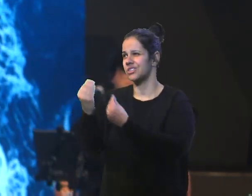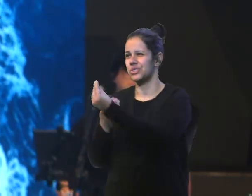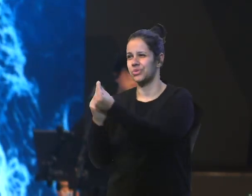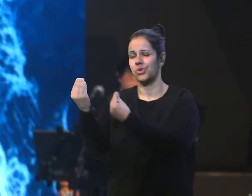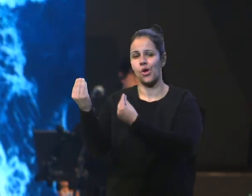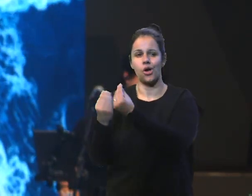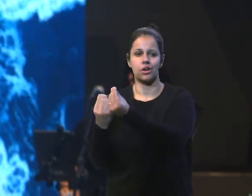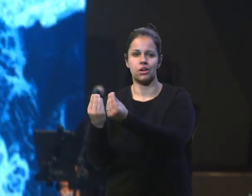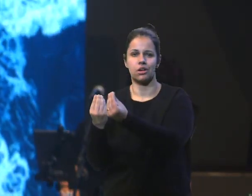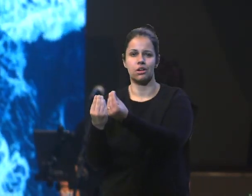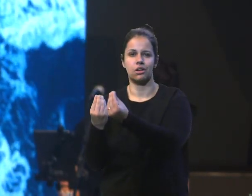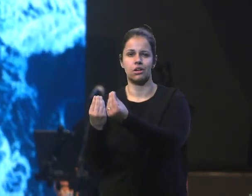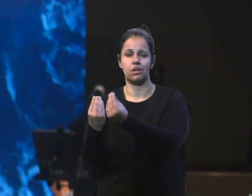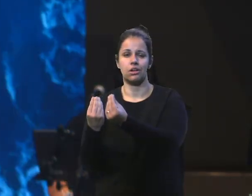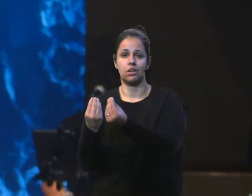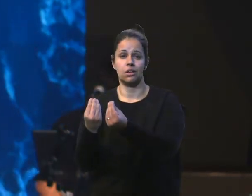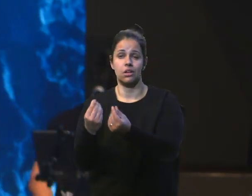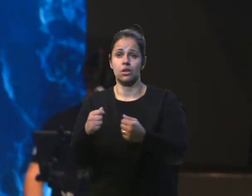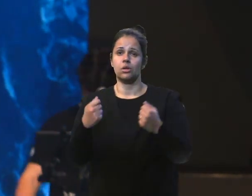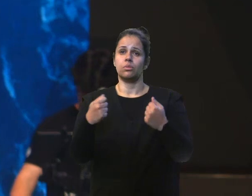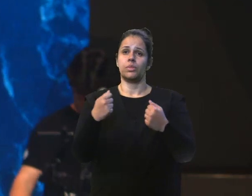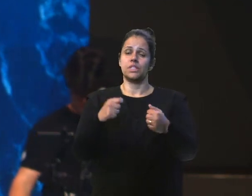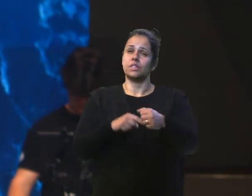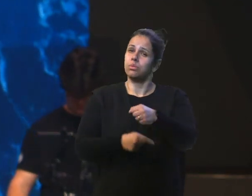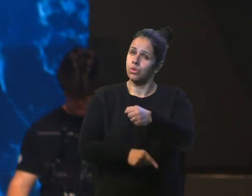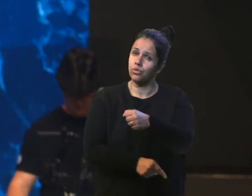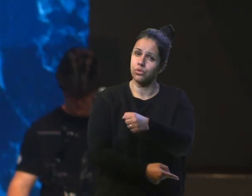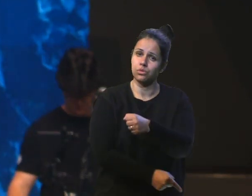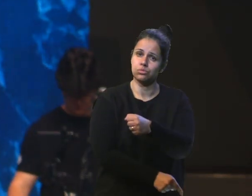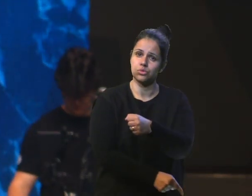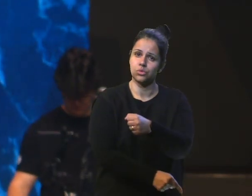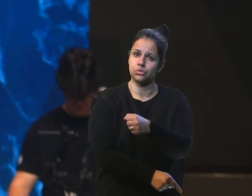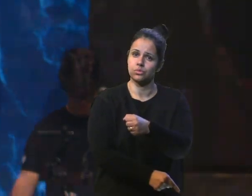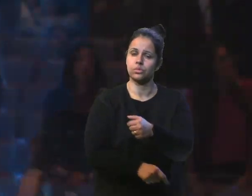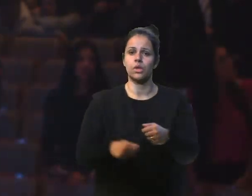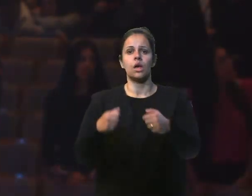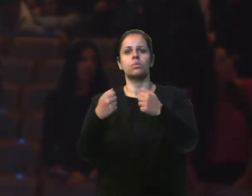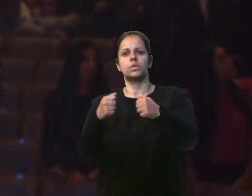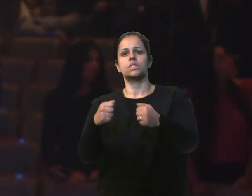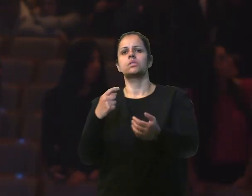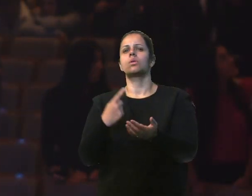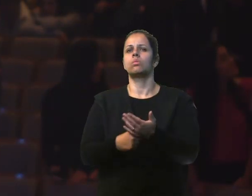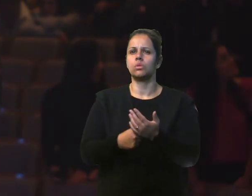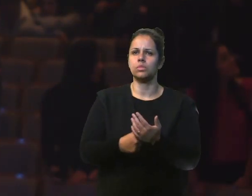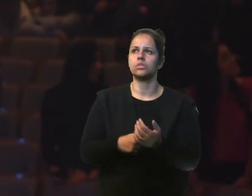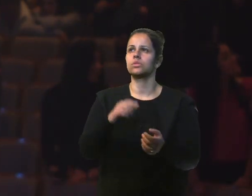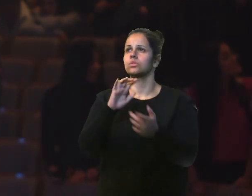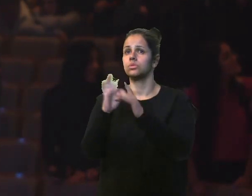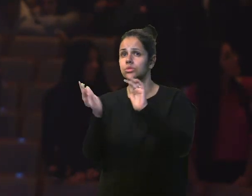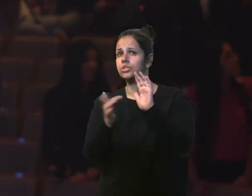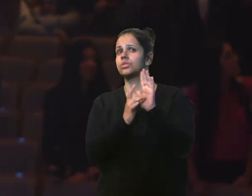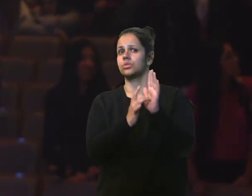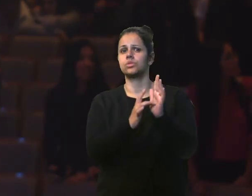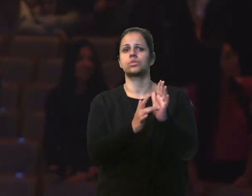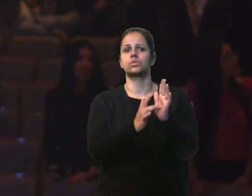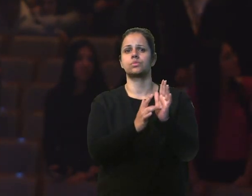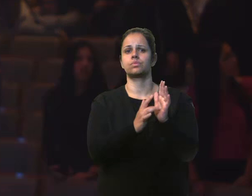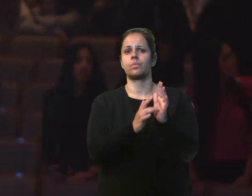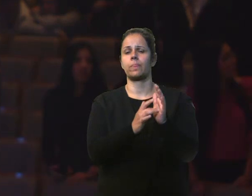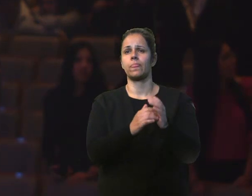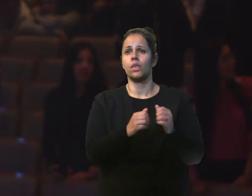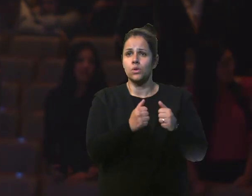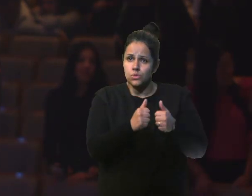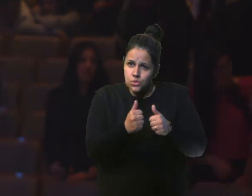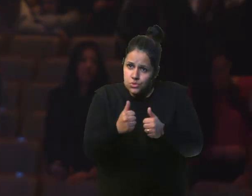Deus, mas não tem o compromisso que isso demanda. Um seguidor de Jesus não